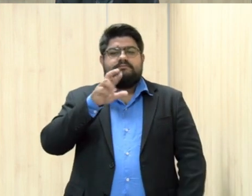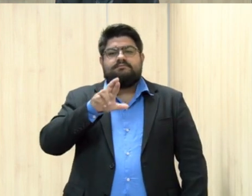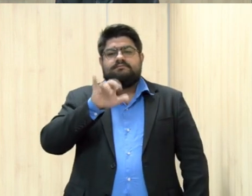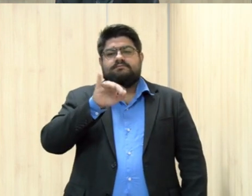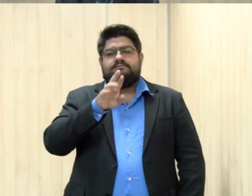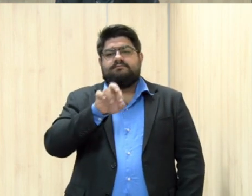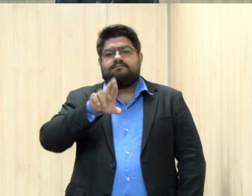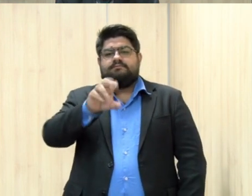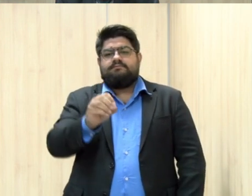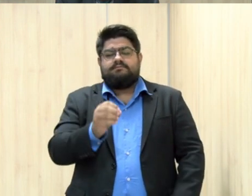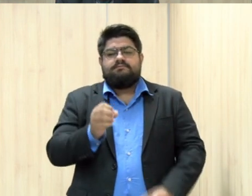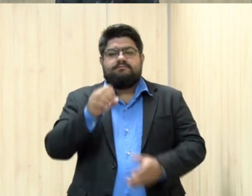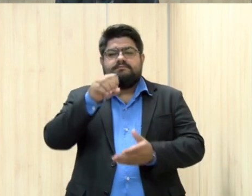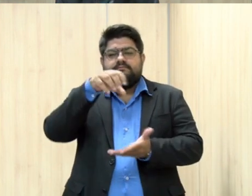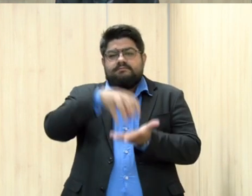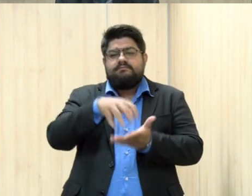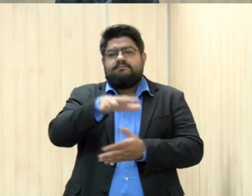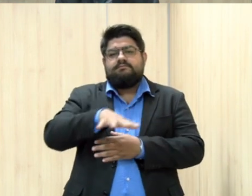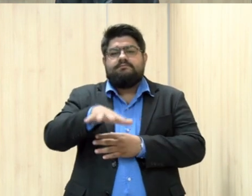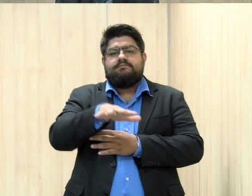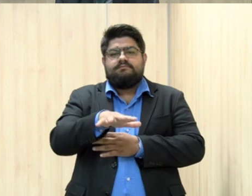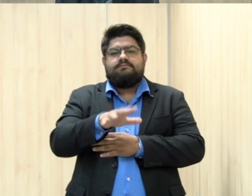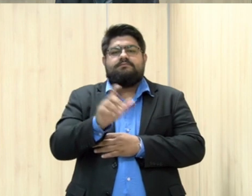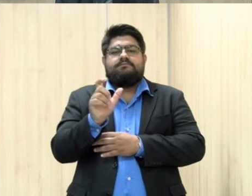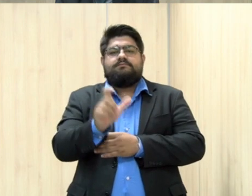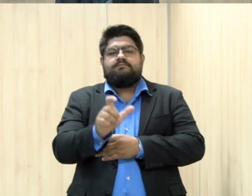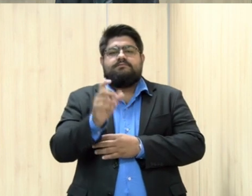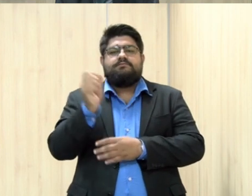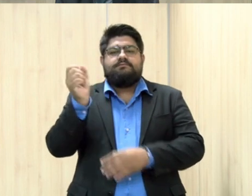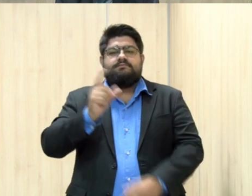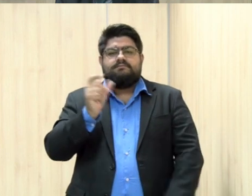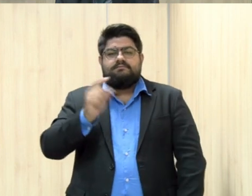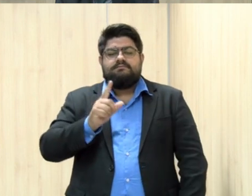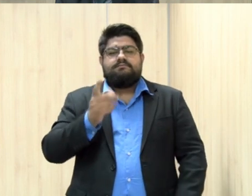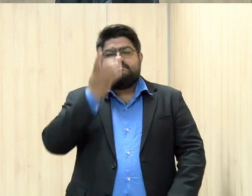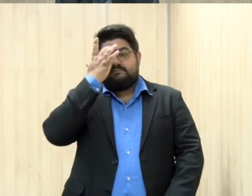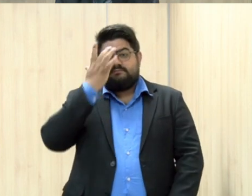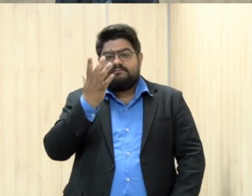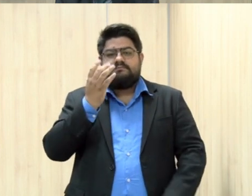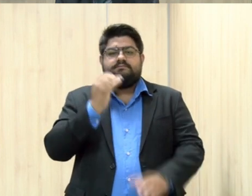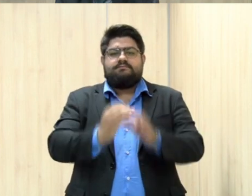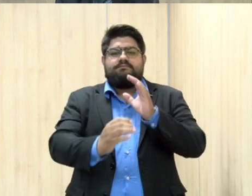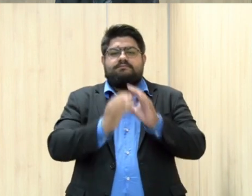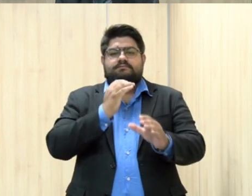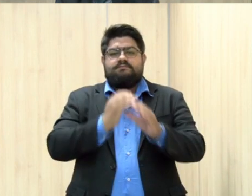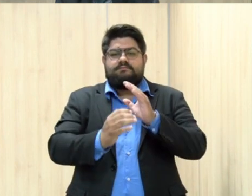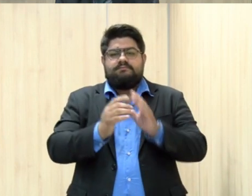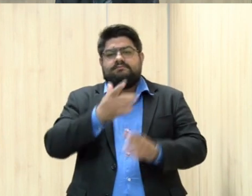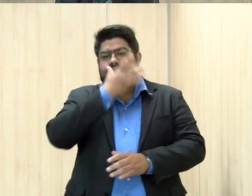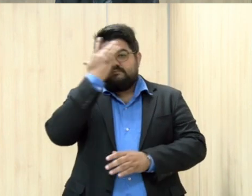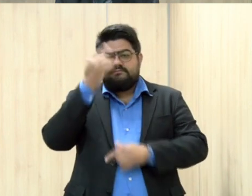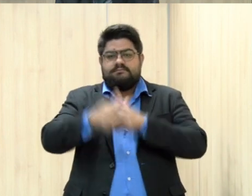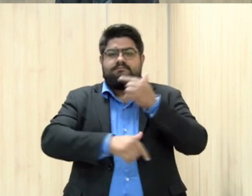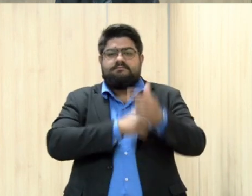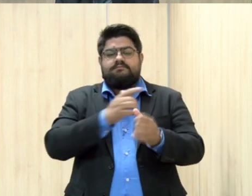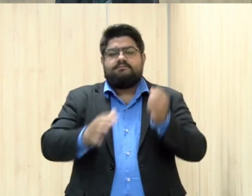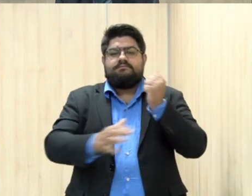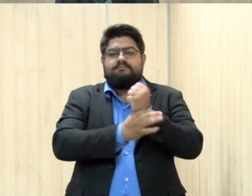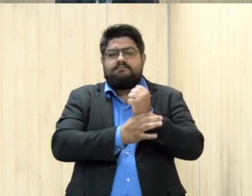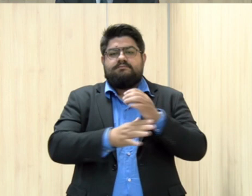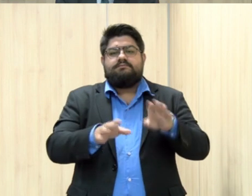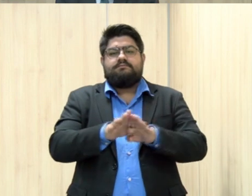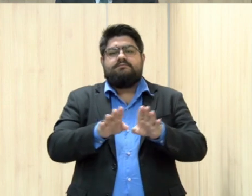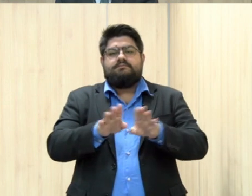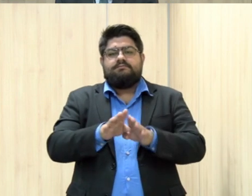institui no âmbito do Estado de Rondônia a carteira Azul objetivando facilitar a comunicação entre os agentes de segurança e o